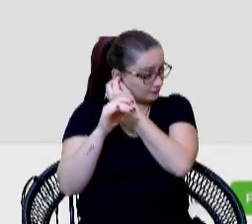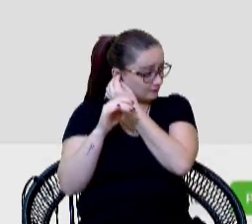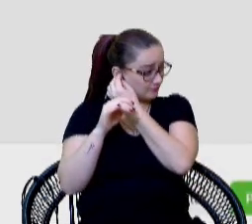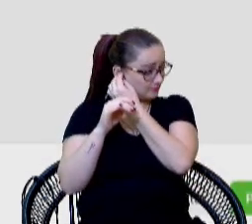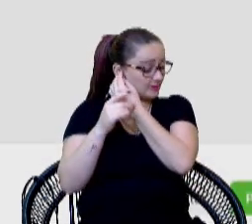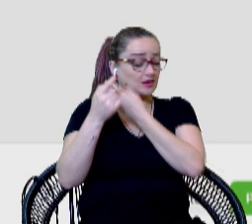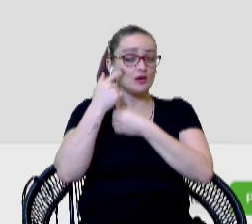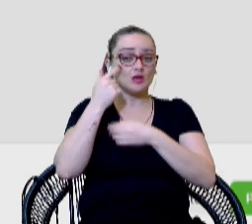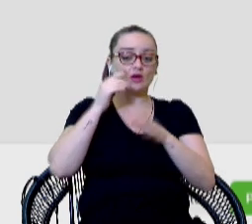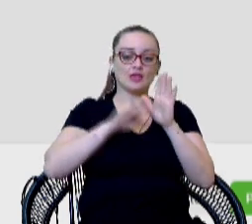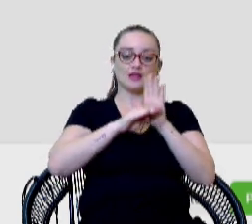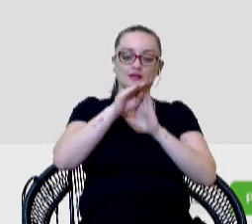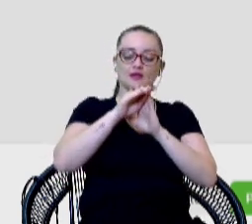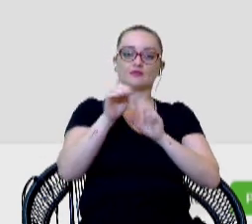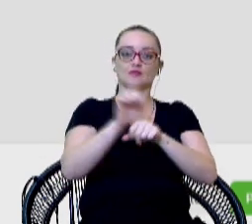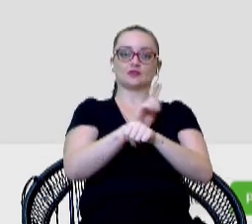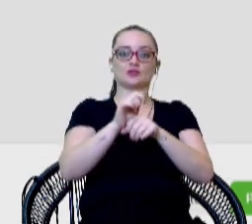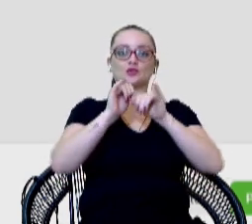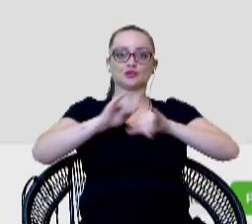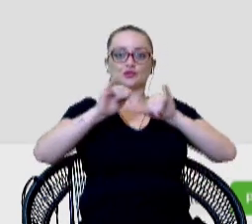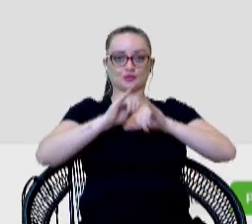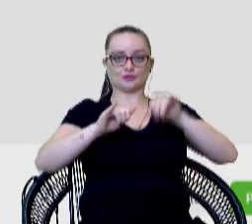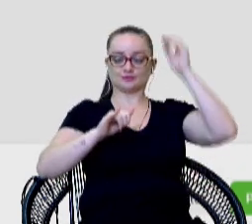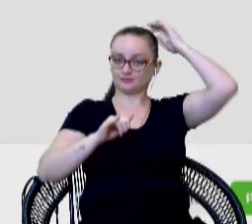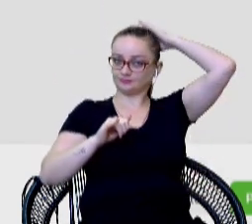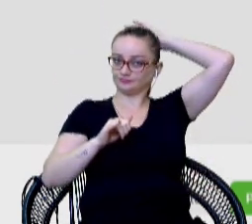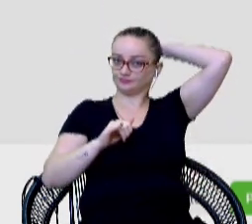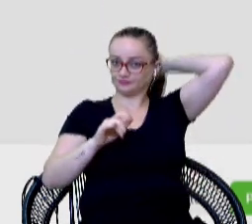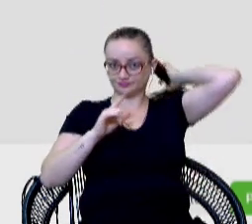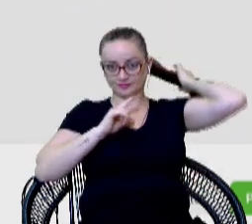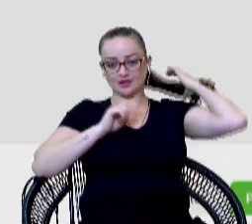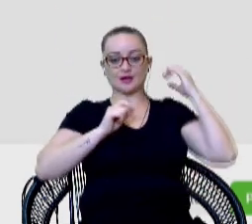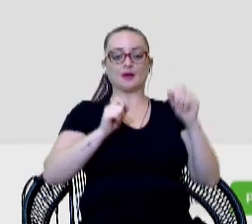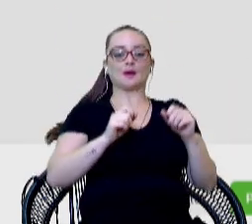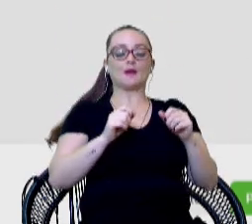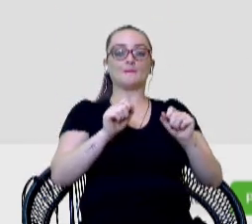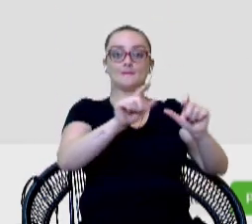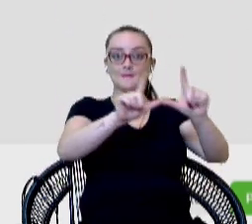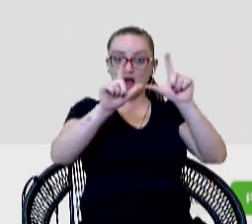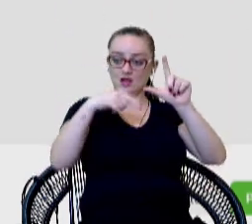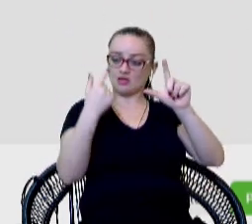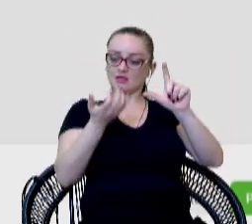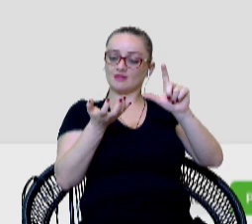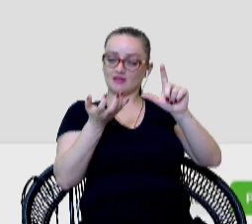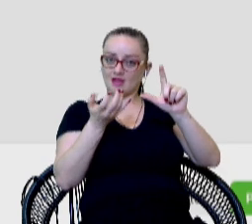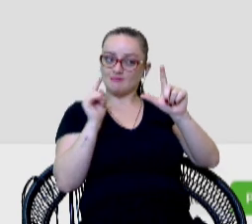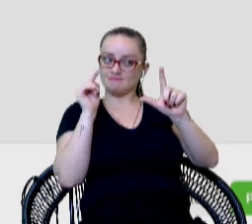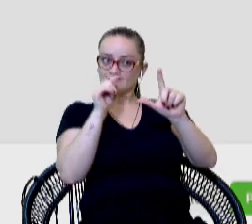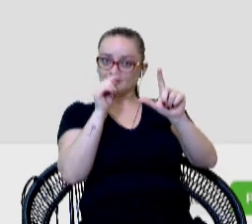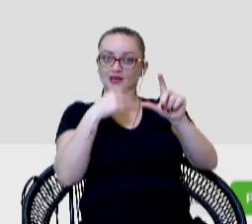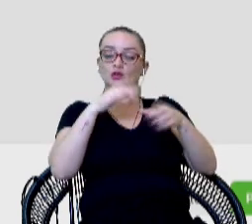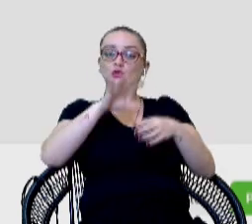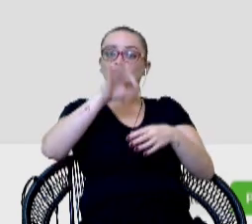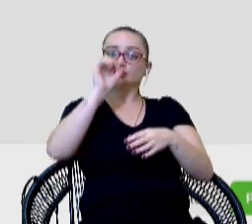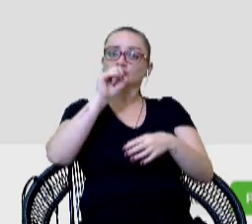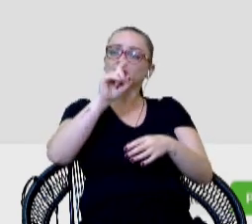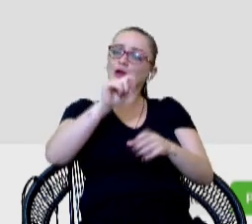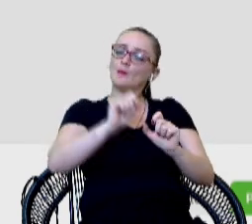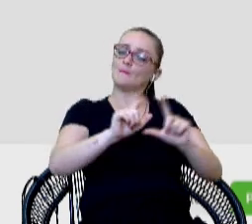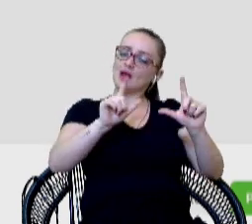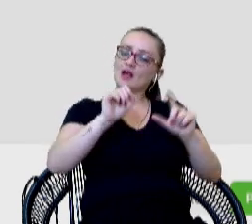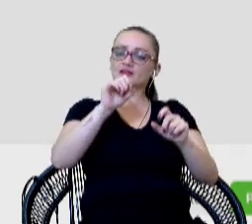agora dentro do anúncio, tá? Então, a gente tem aqui a página que a gente quer. A gente pode escolher se é uma imagem,